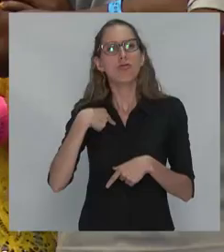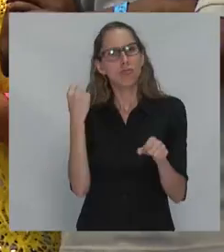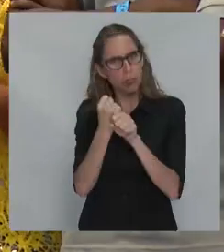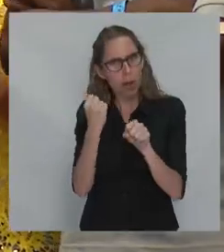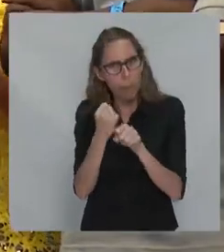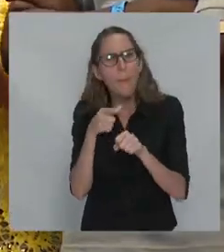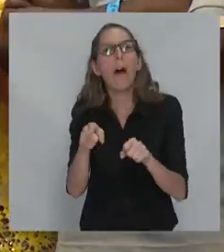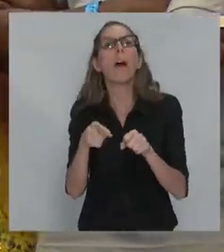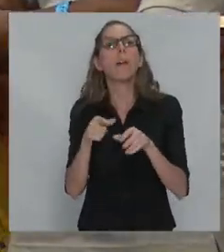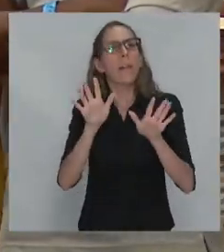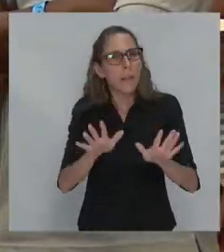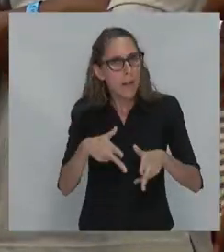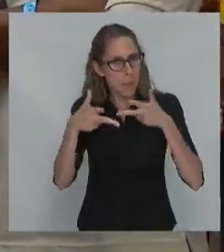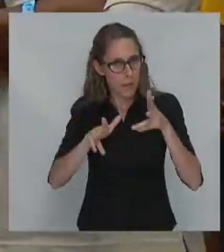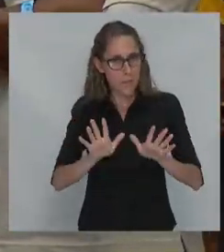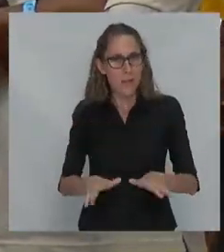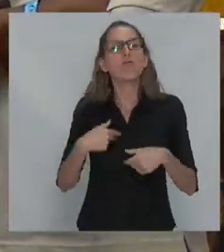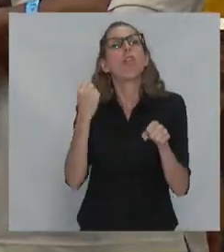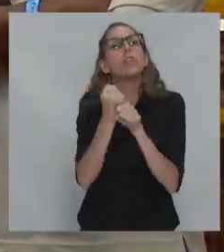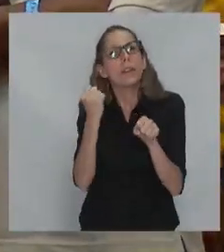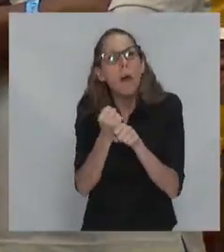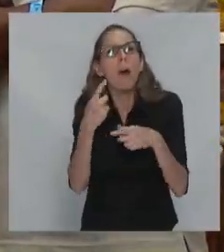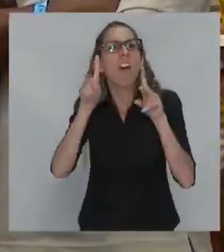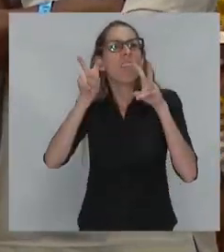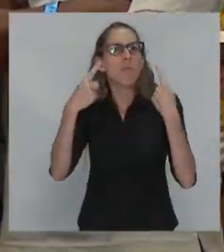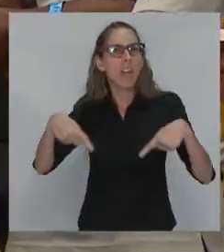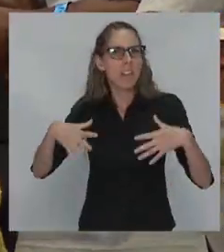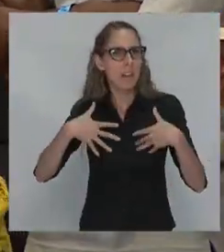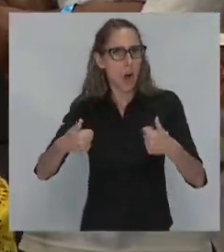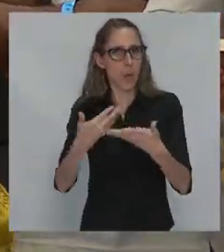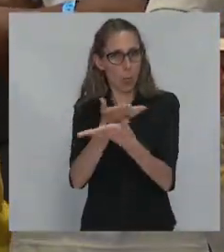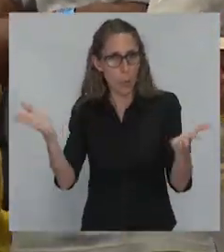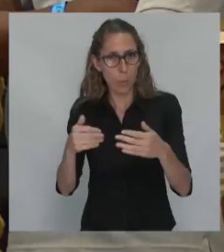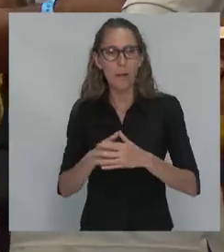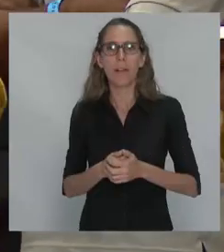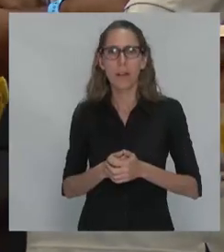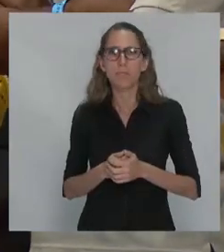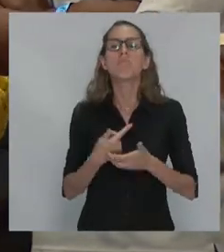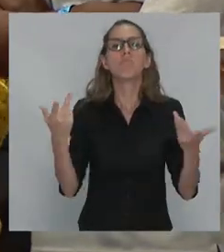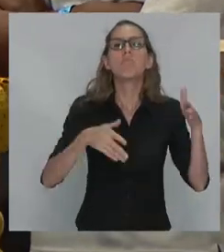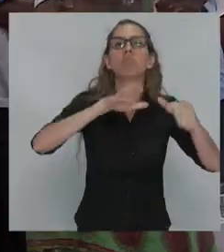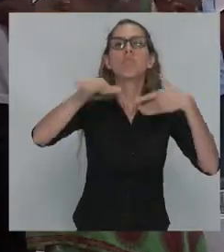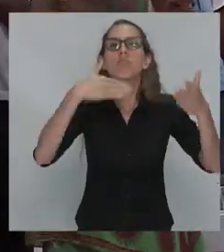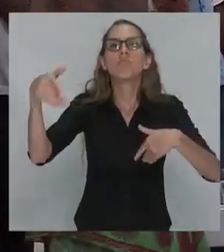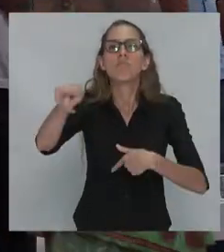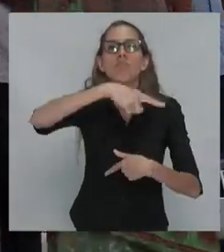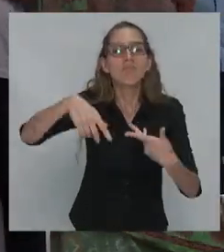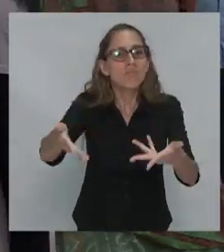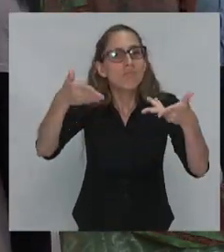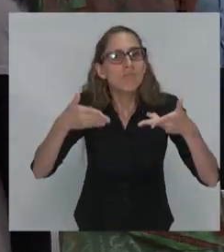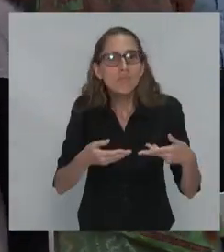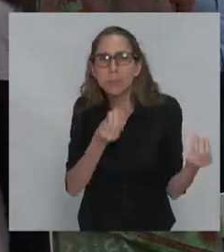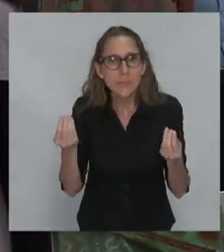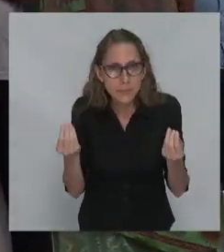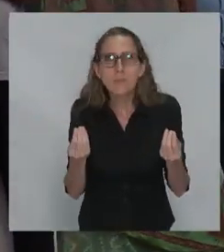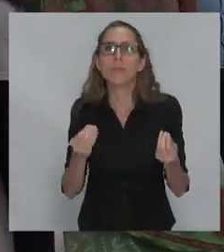Despacito! E trabalho com saúde pública. E les convoco a todos para sermos todos, sem